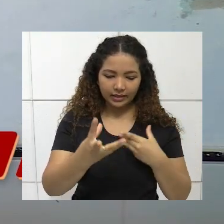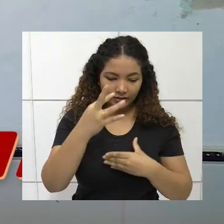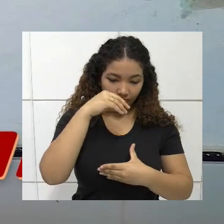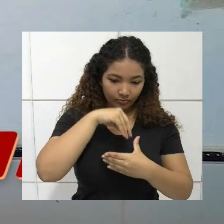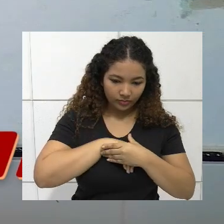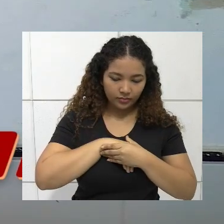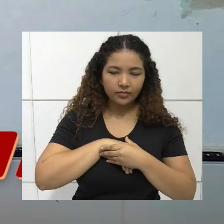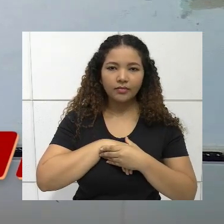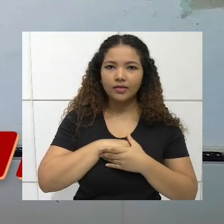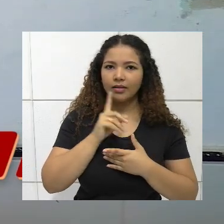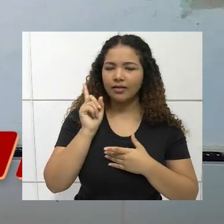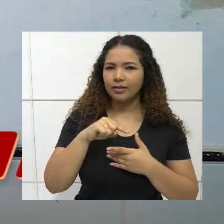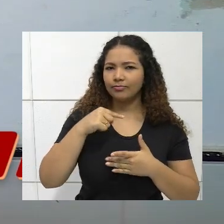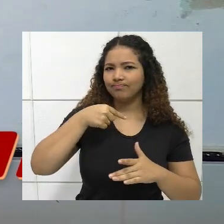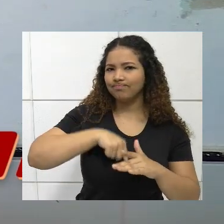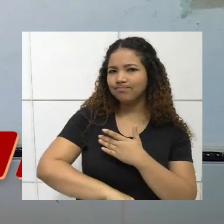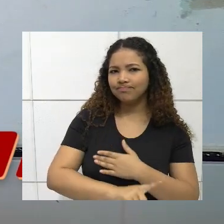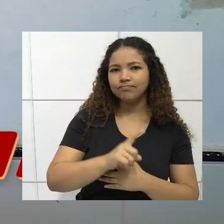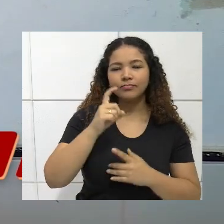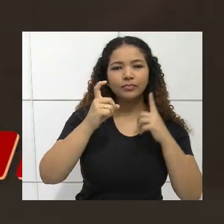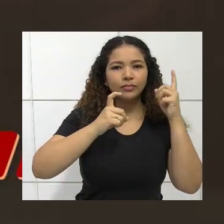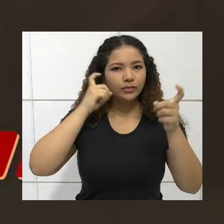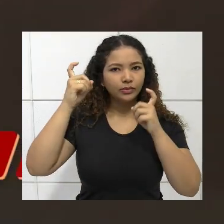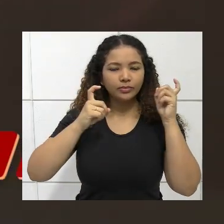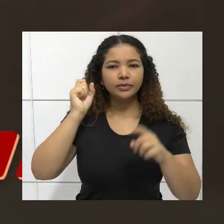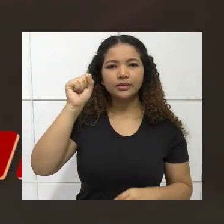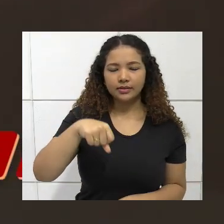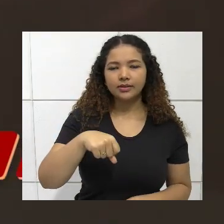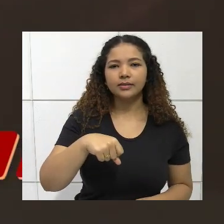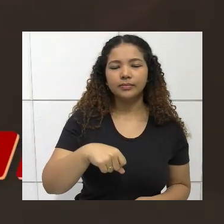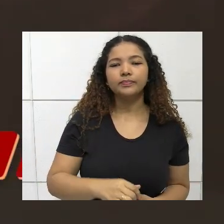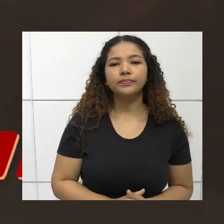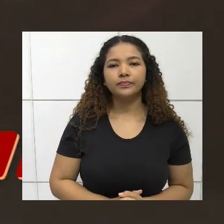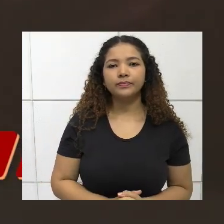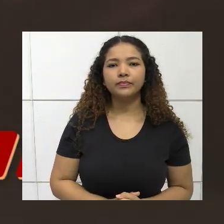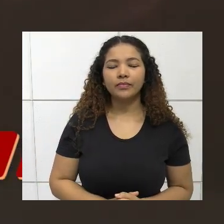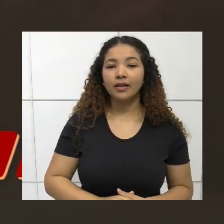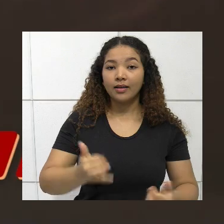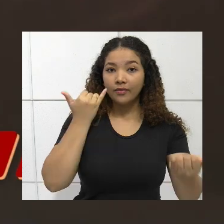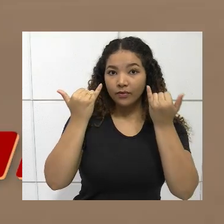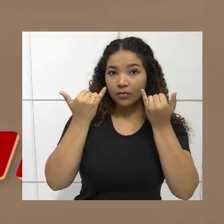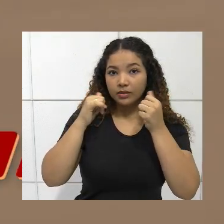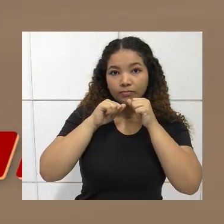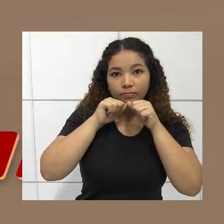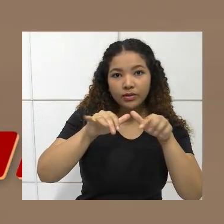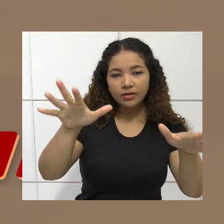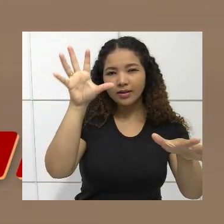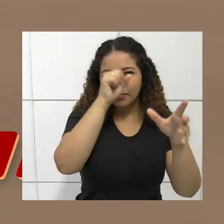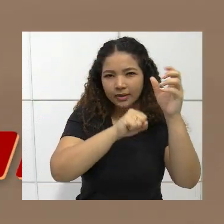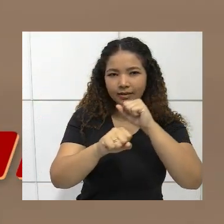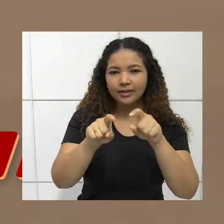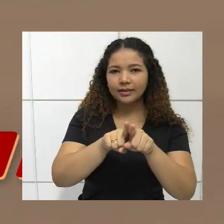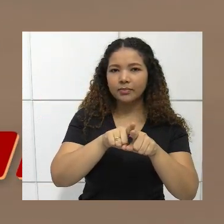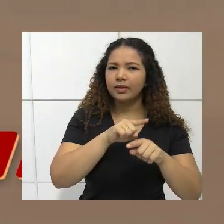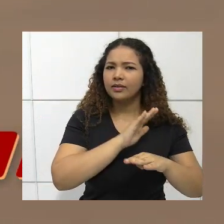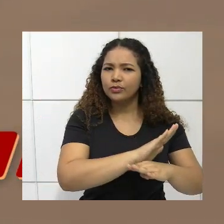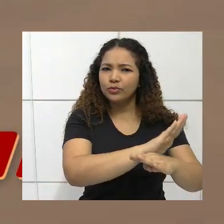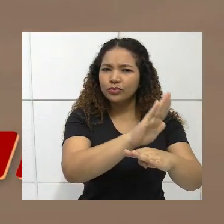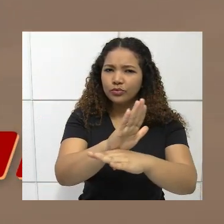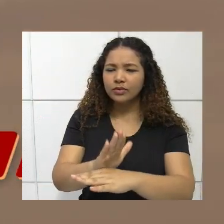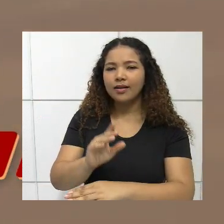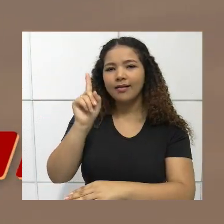mais ampla e mais preocupante, né? Se informar para aprender e ajudar o próximo é a melhor saída para